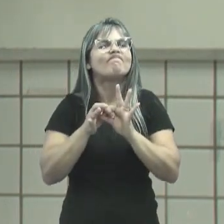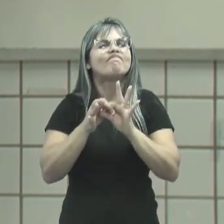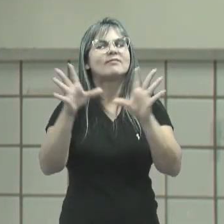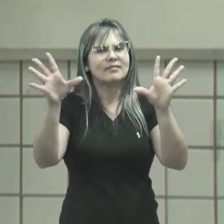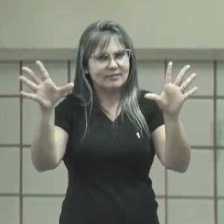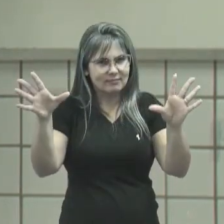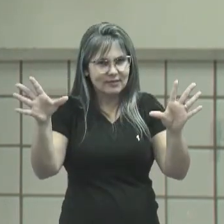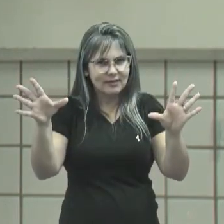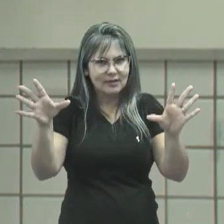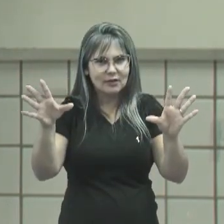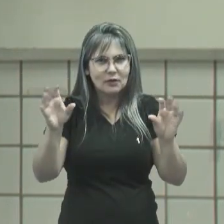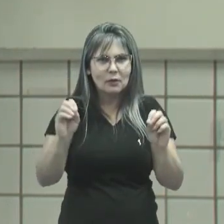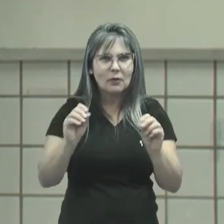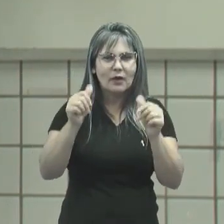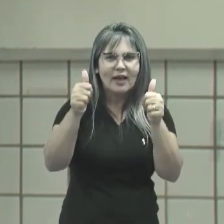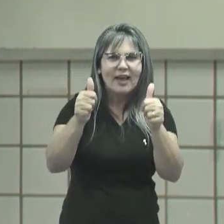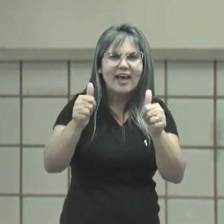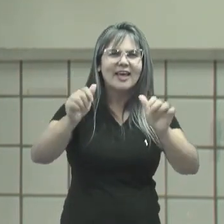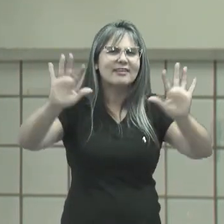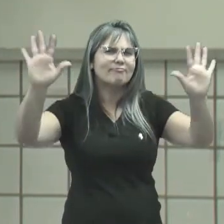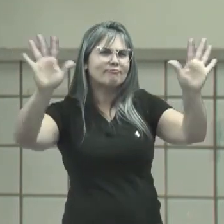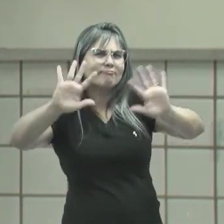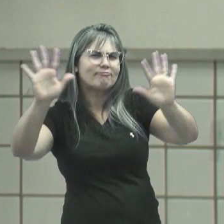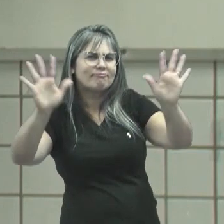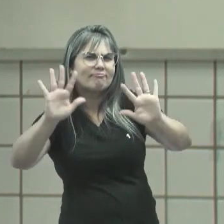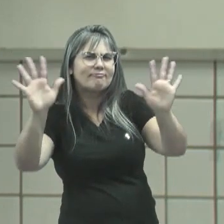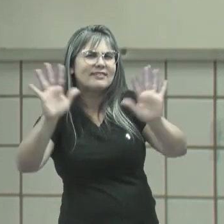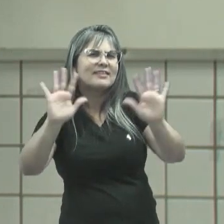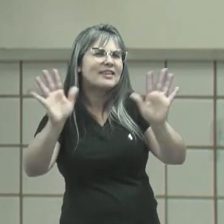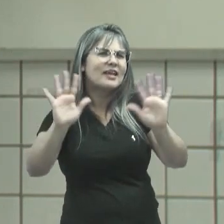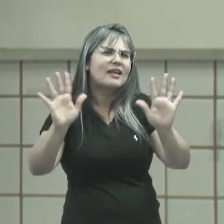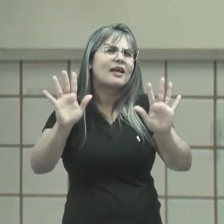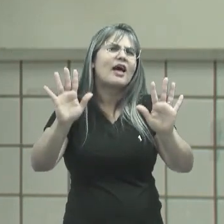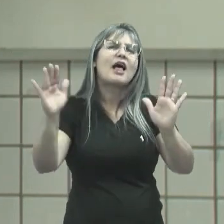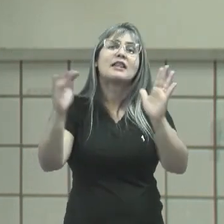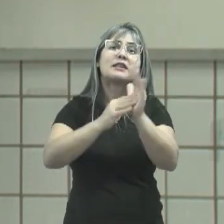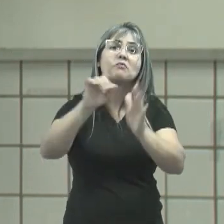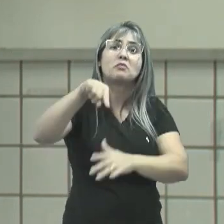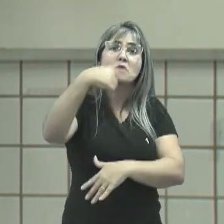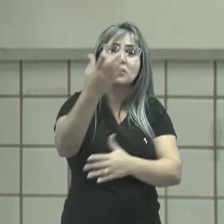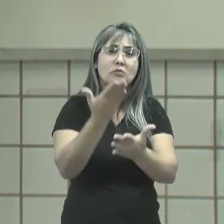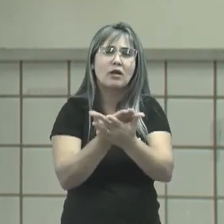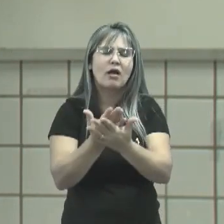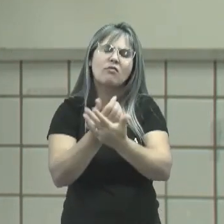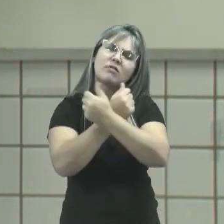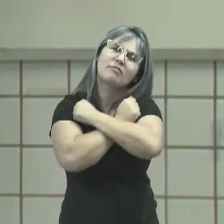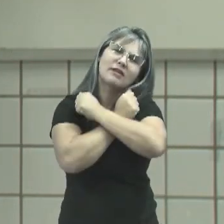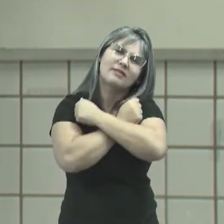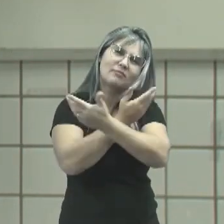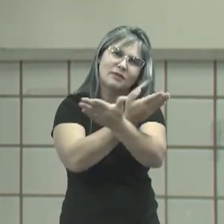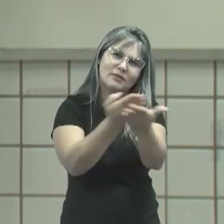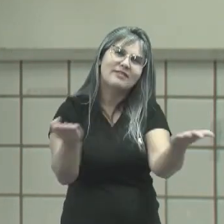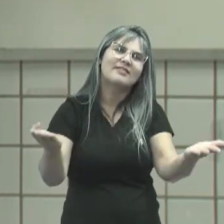Eu fico aqui com nós até logo. Valeu, até a próxima aula. Um abração para todos.